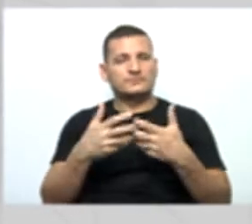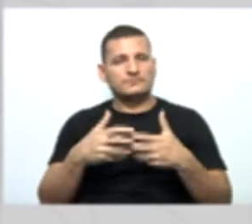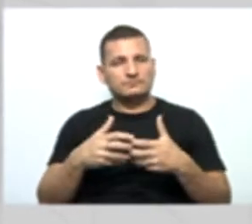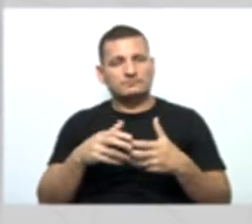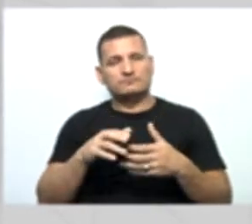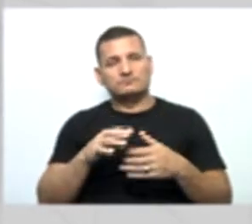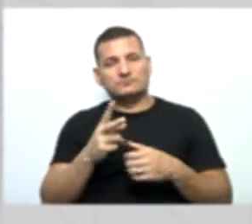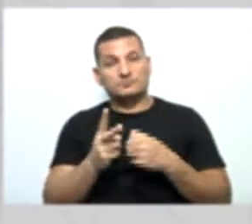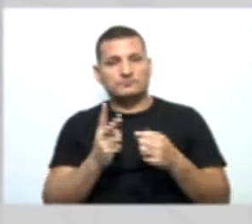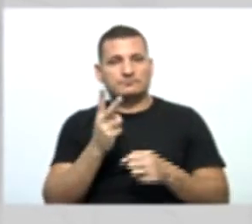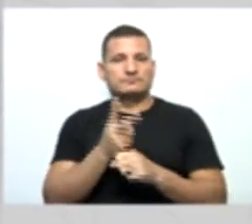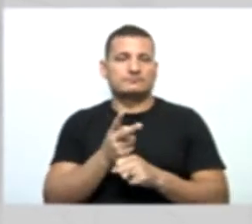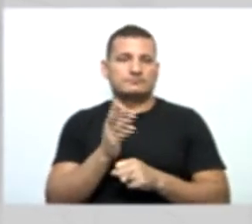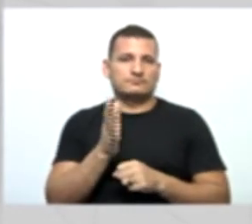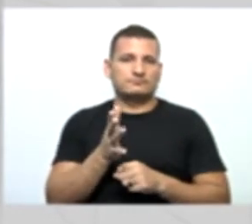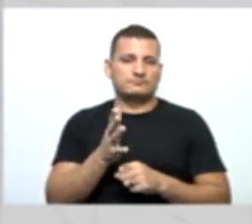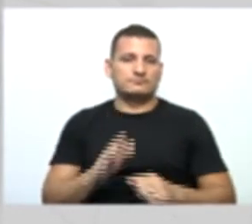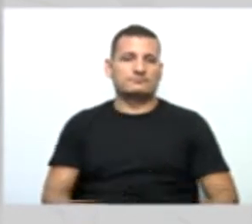menos 2 anos.